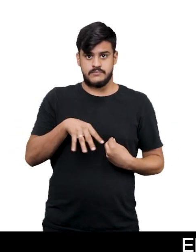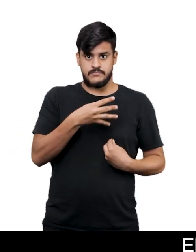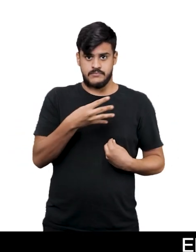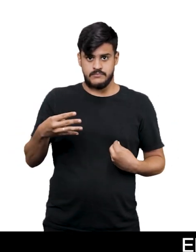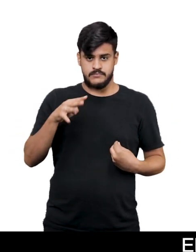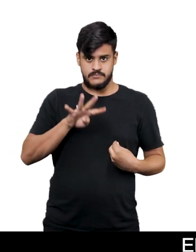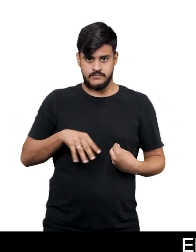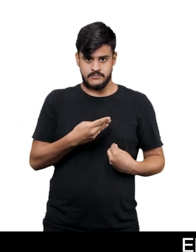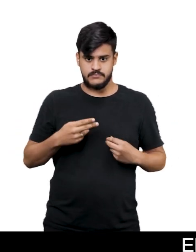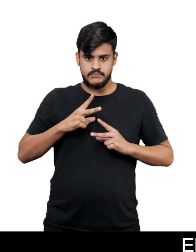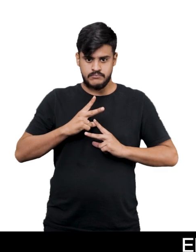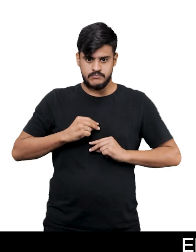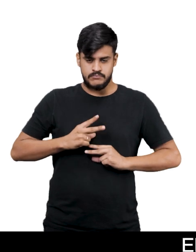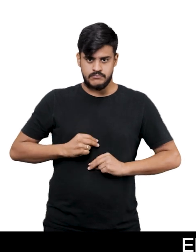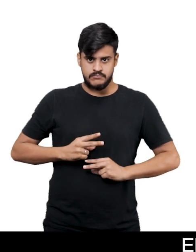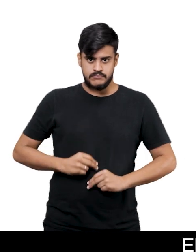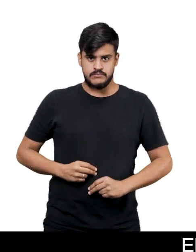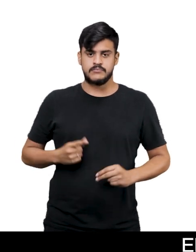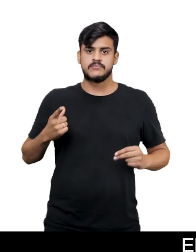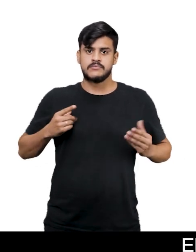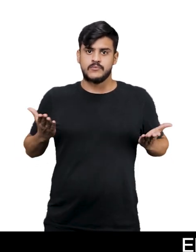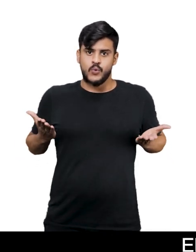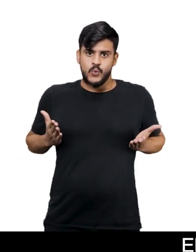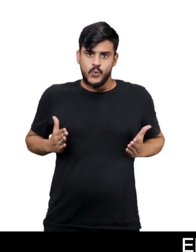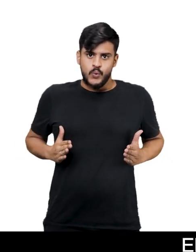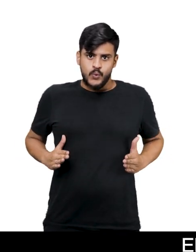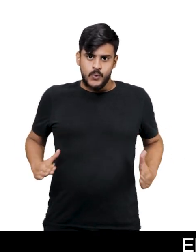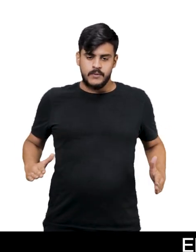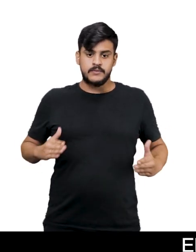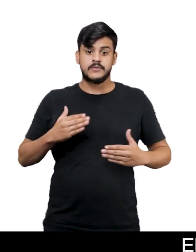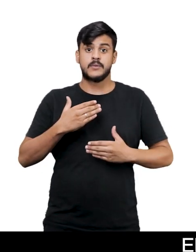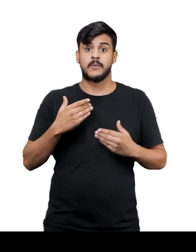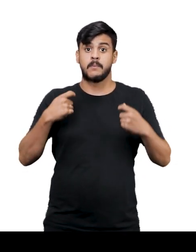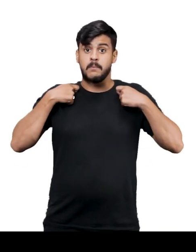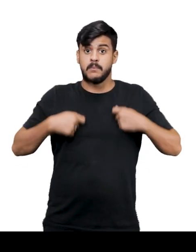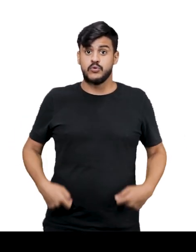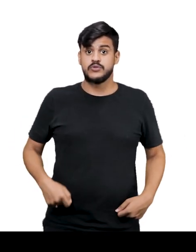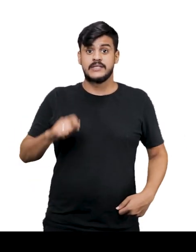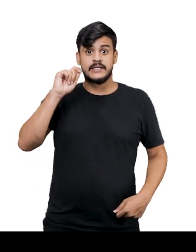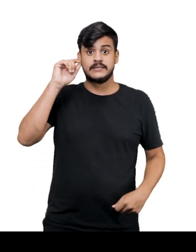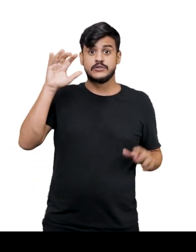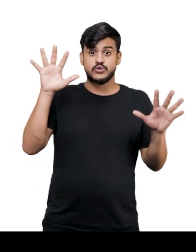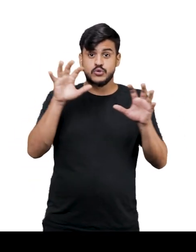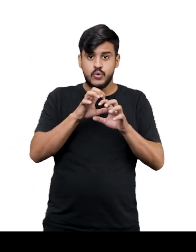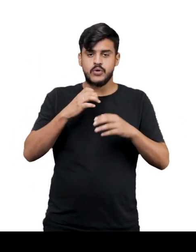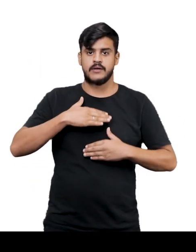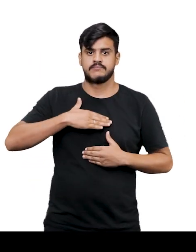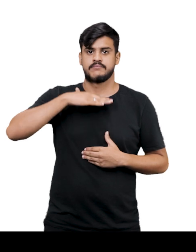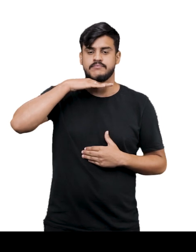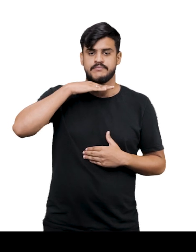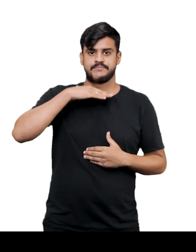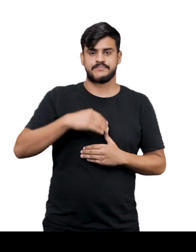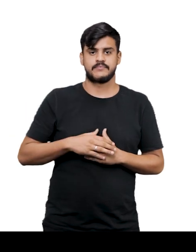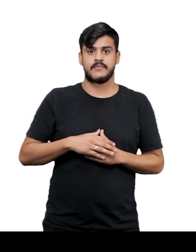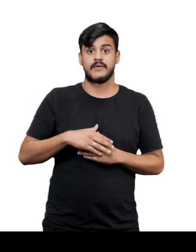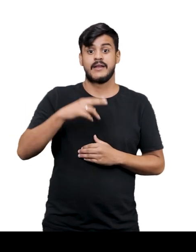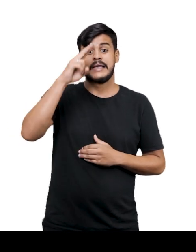veste um casaco xadrez abotoado, que acentua sua silhueta sobre uma blusa escura de gola